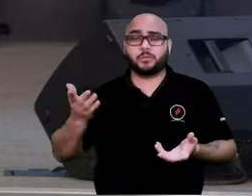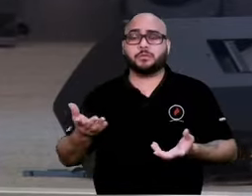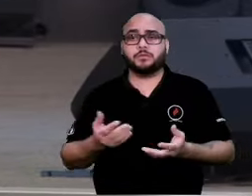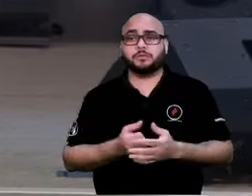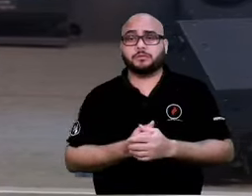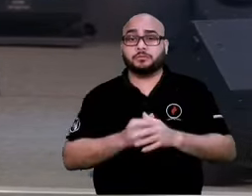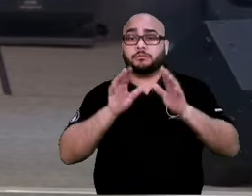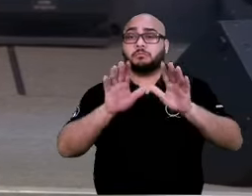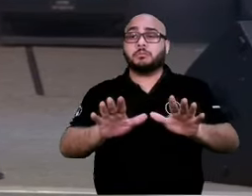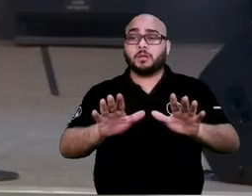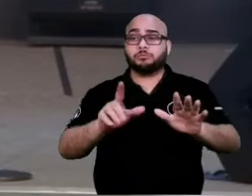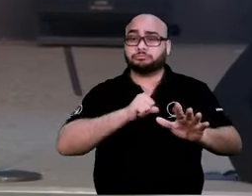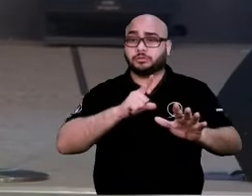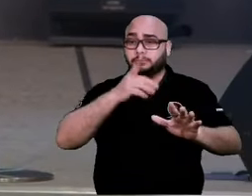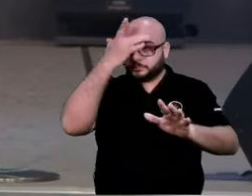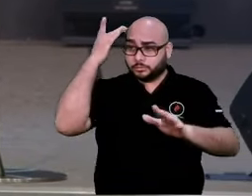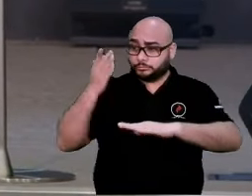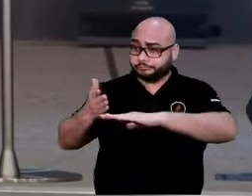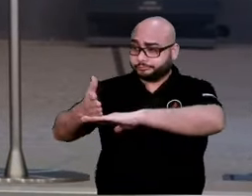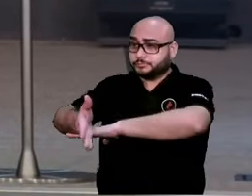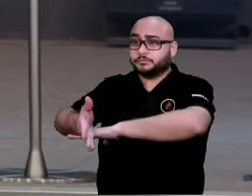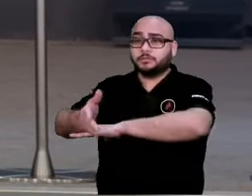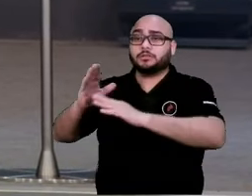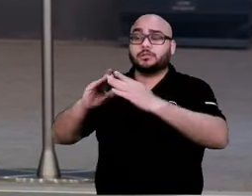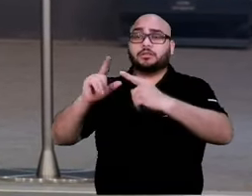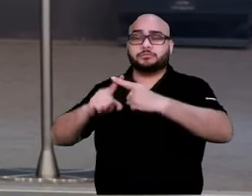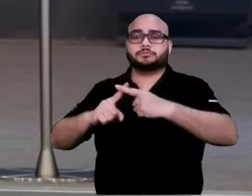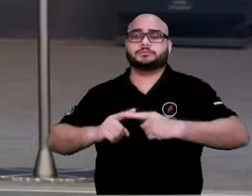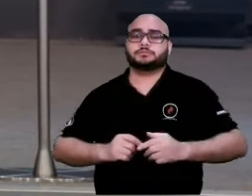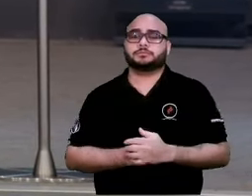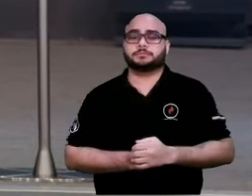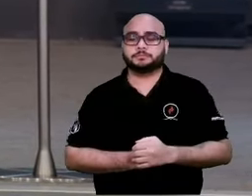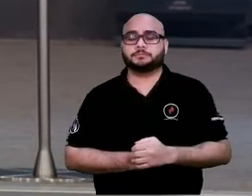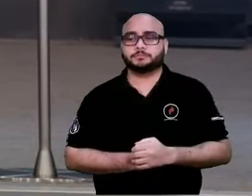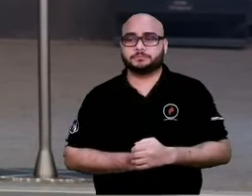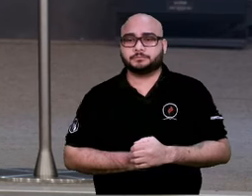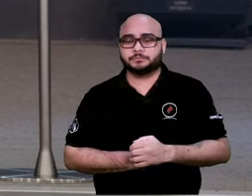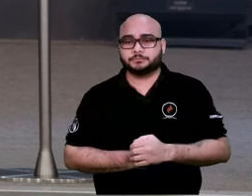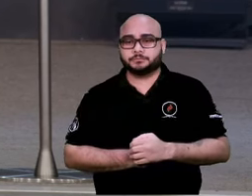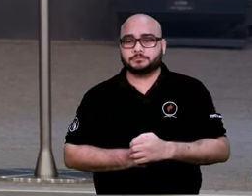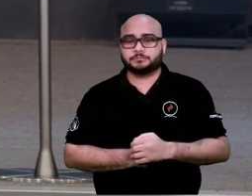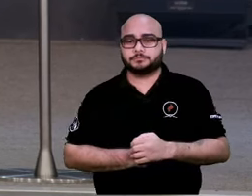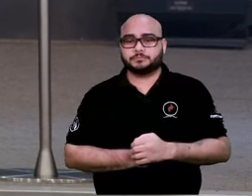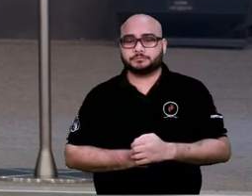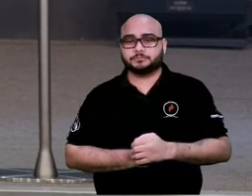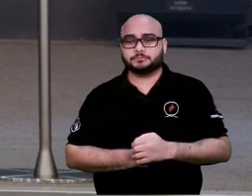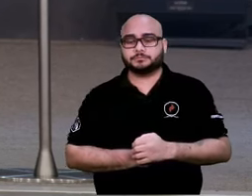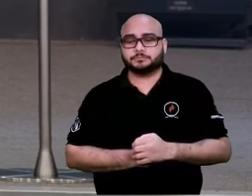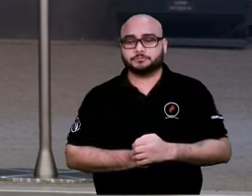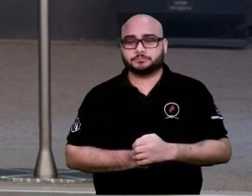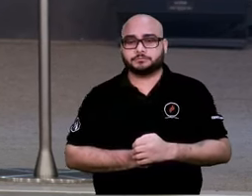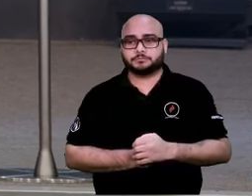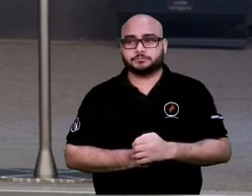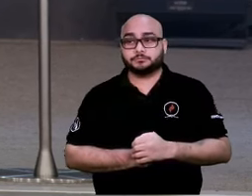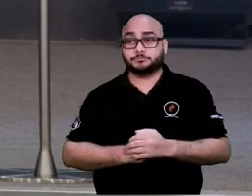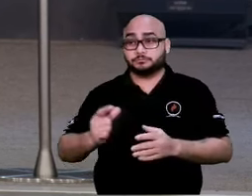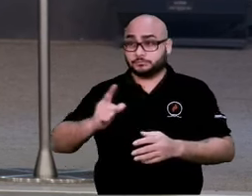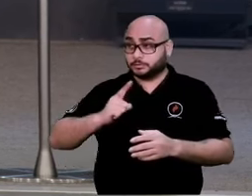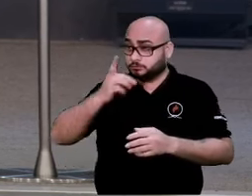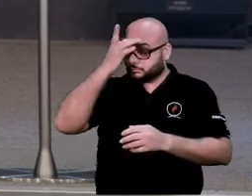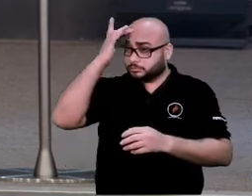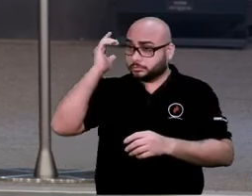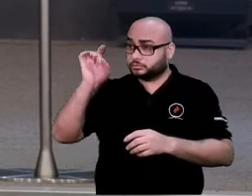Só conheceram Jesus dentro do presídio, porque o tempo da visitação estava aberto, mas não foram. Mas quando Sisaque começou